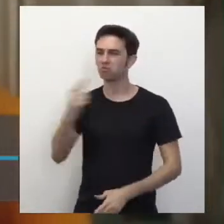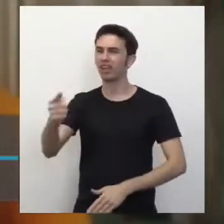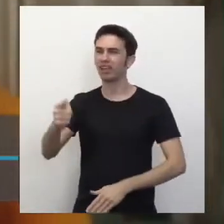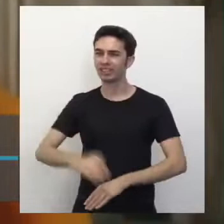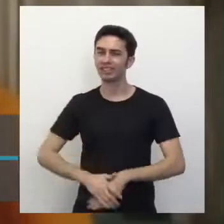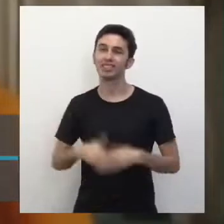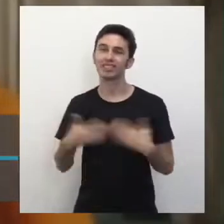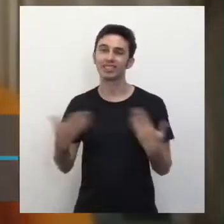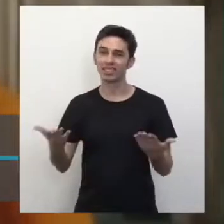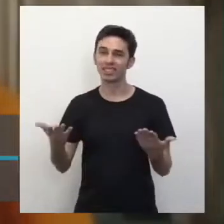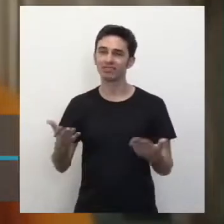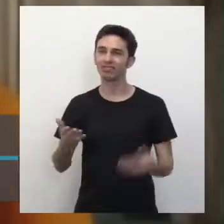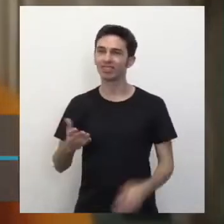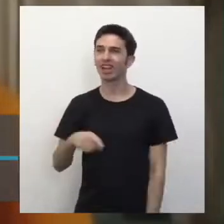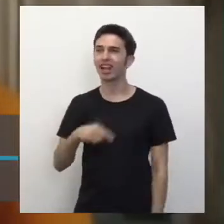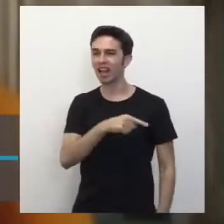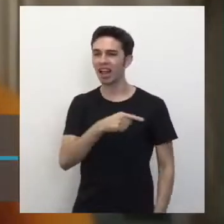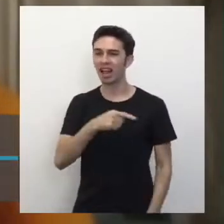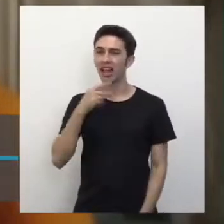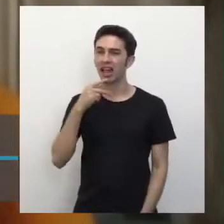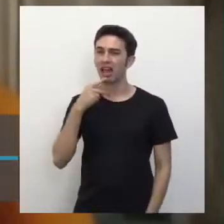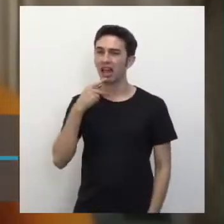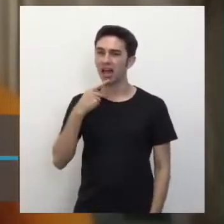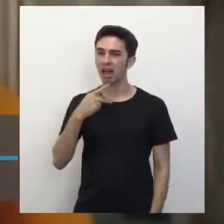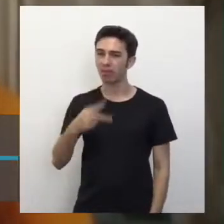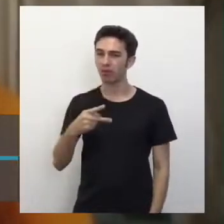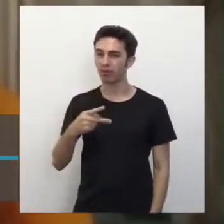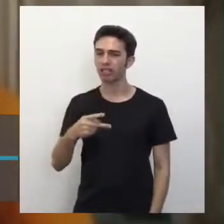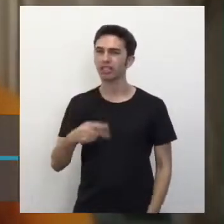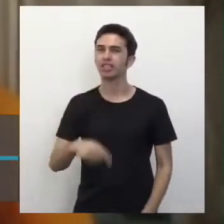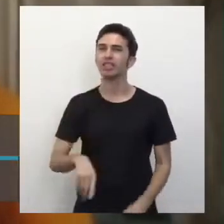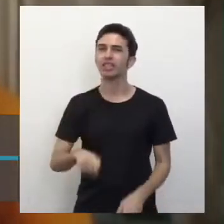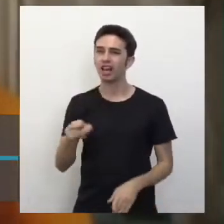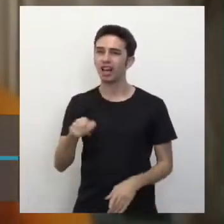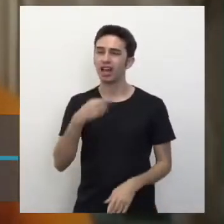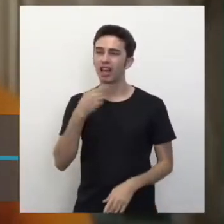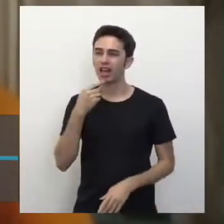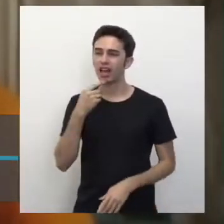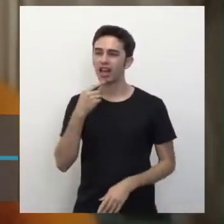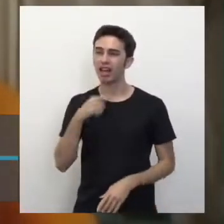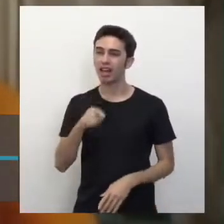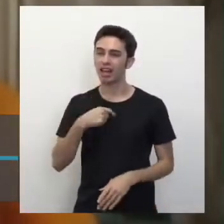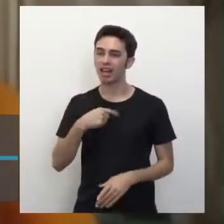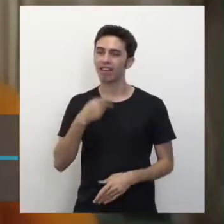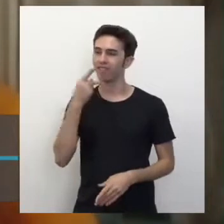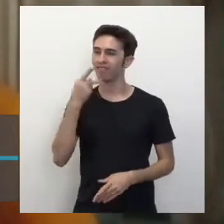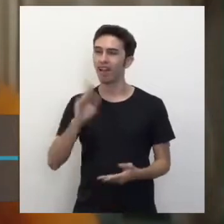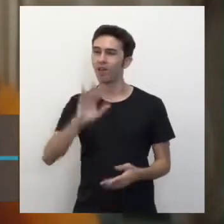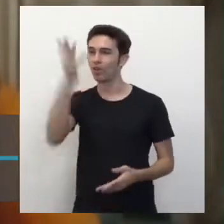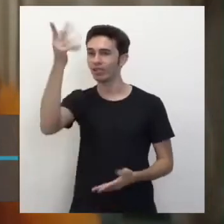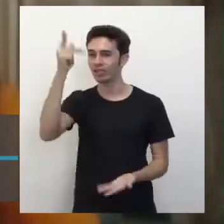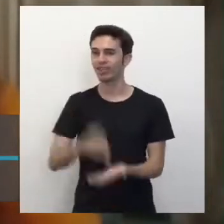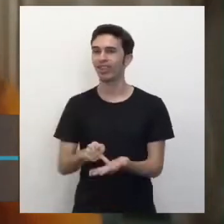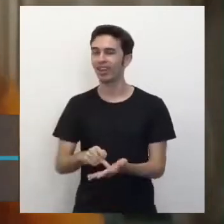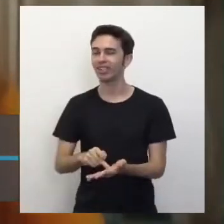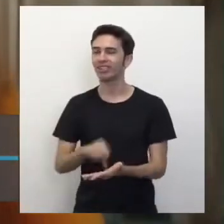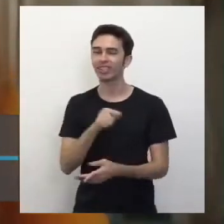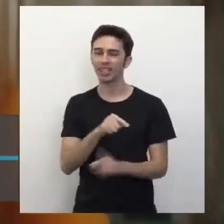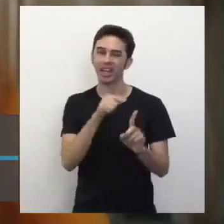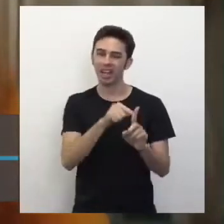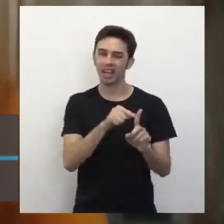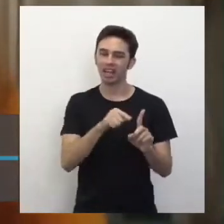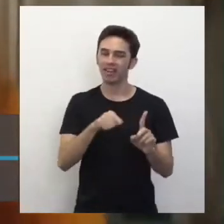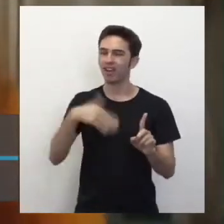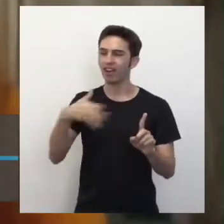de realizar a profecia que o oráculo havia feito no início da história, a de que ele se casaria com